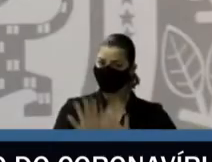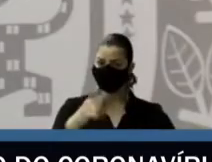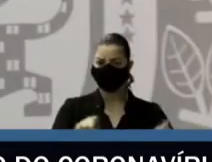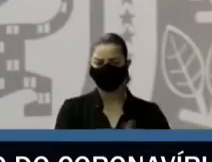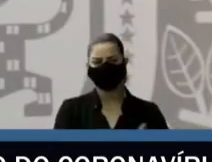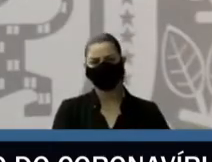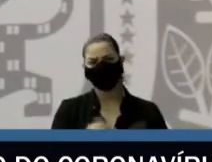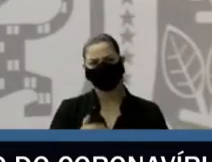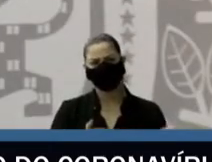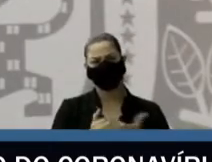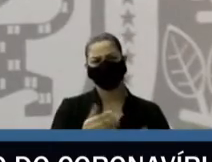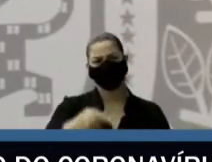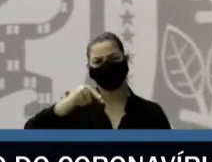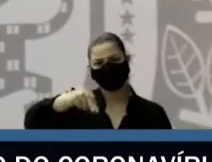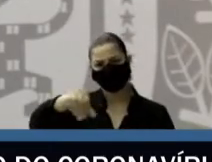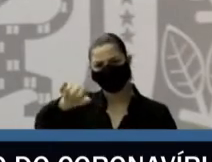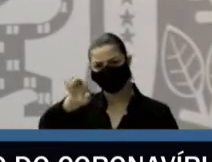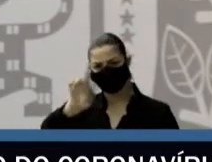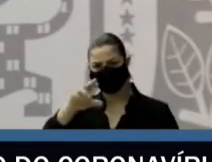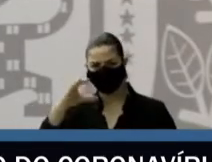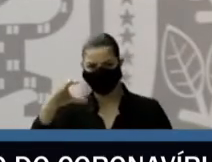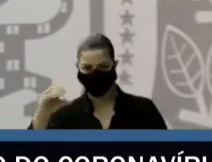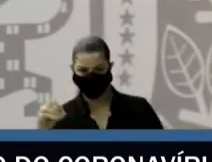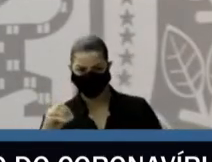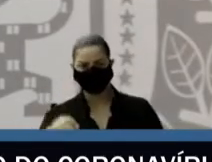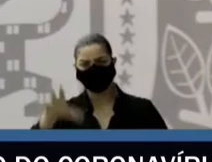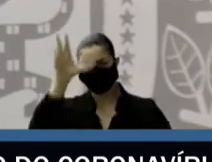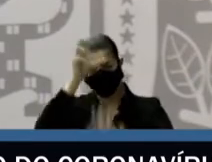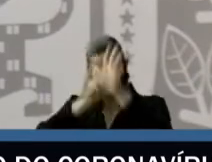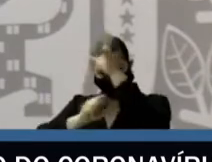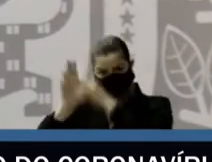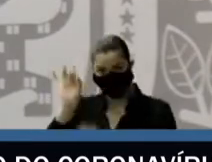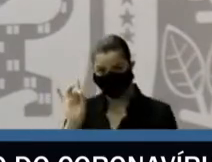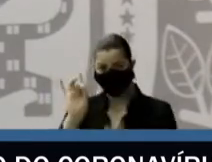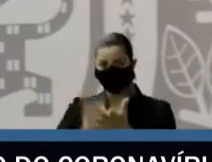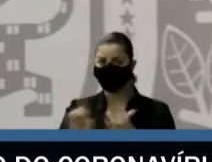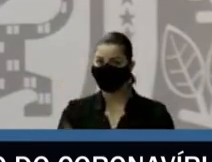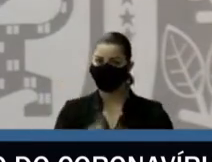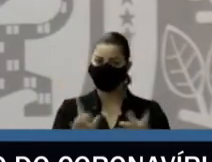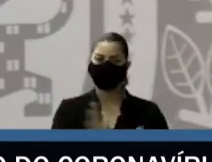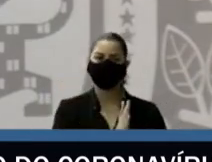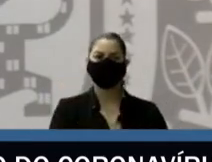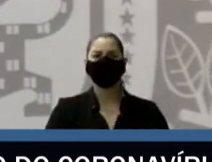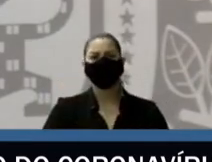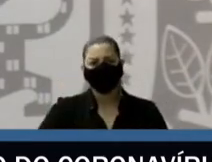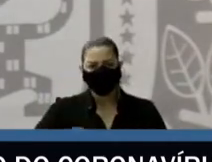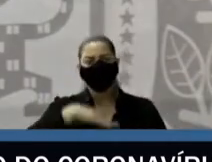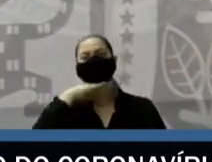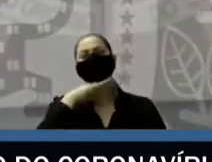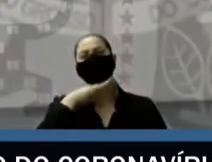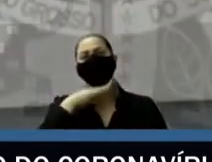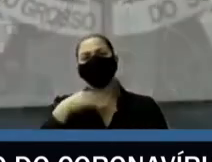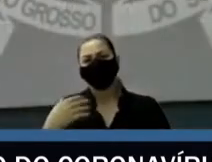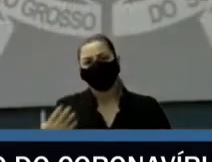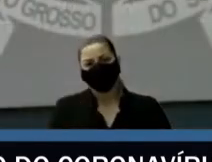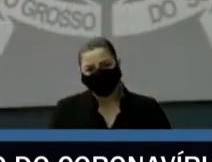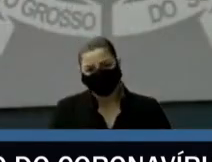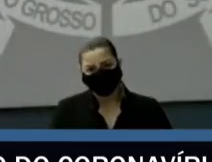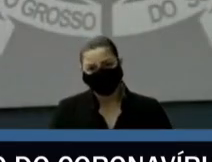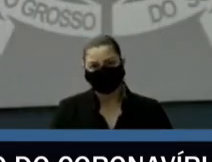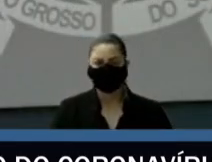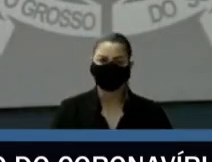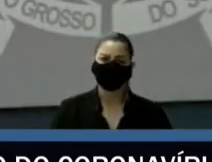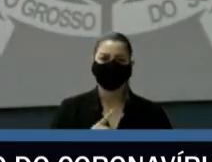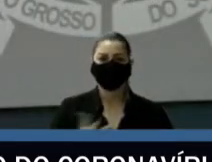Já desde março, nesse processo, muito se aprendeu, mas as pessoas também cansam, secretário. As pessoas estão numa